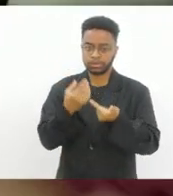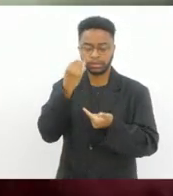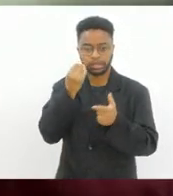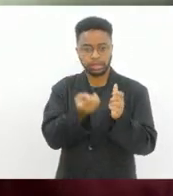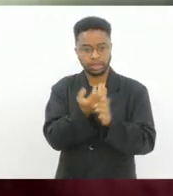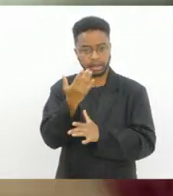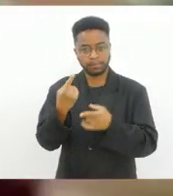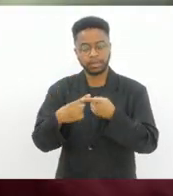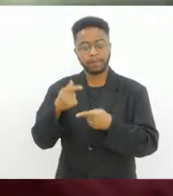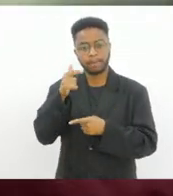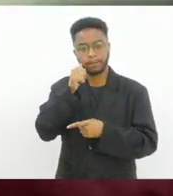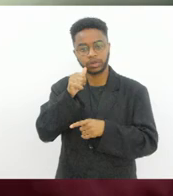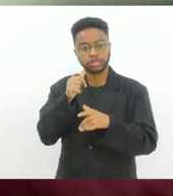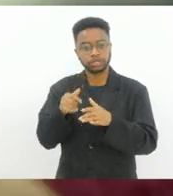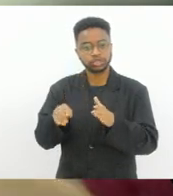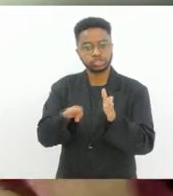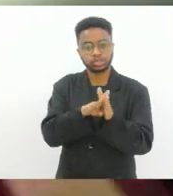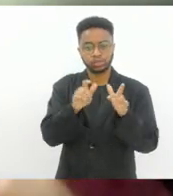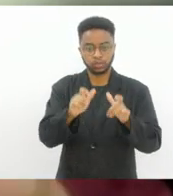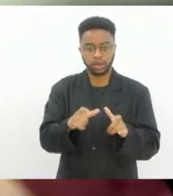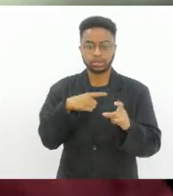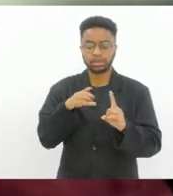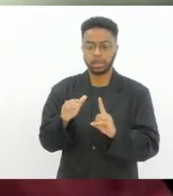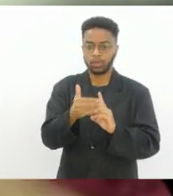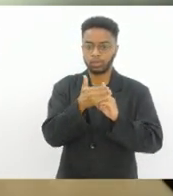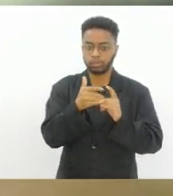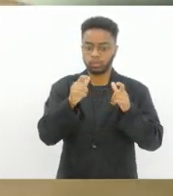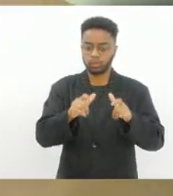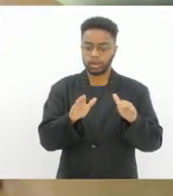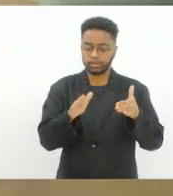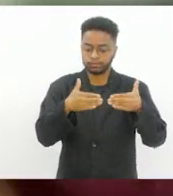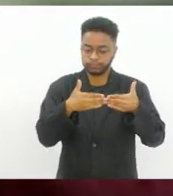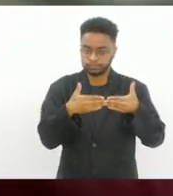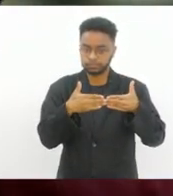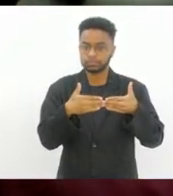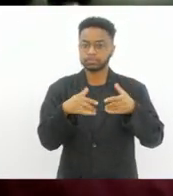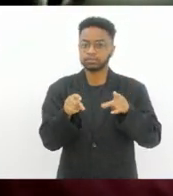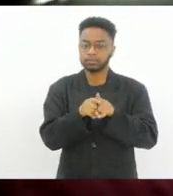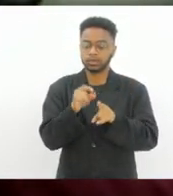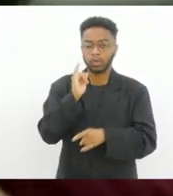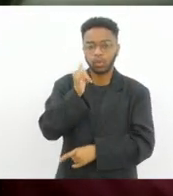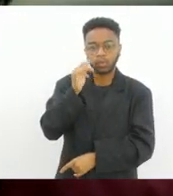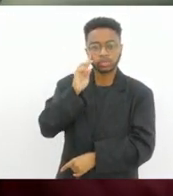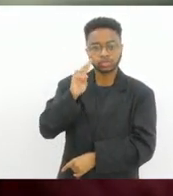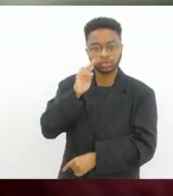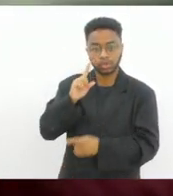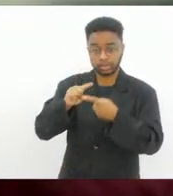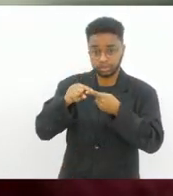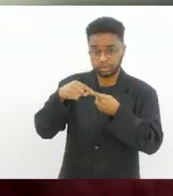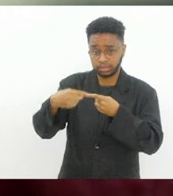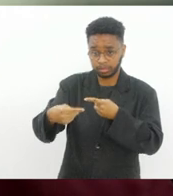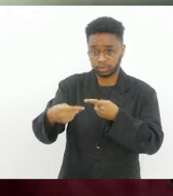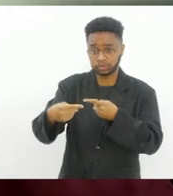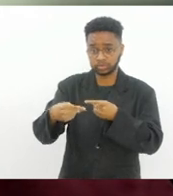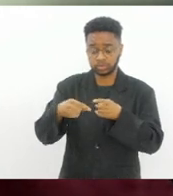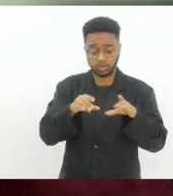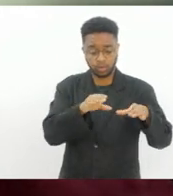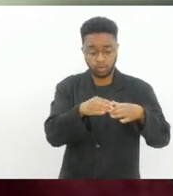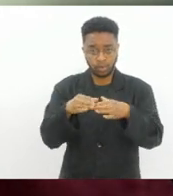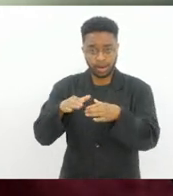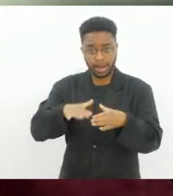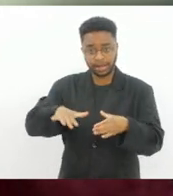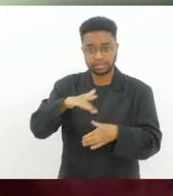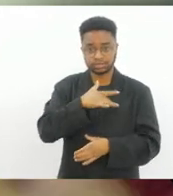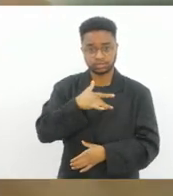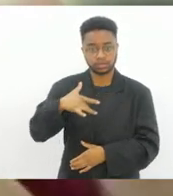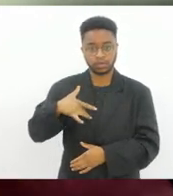no serviço, ela é acolhida num espaço reservado, conta a sua história. A partir dali, o serviço de saúde não